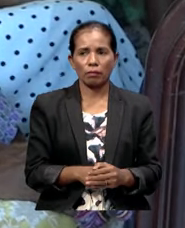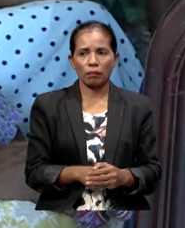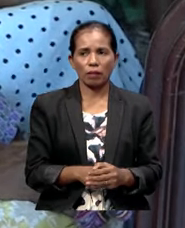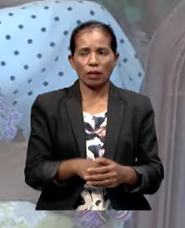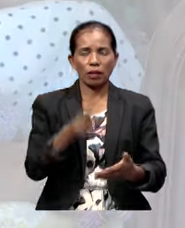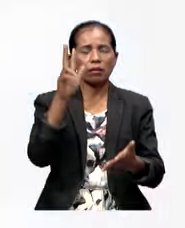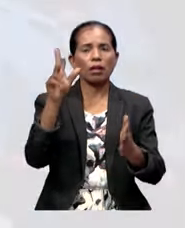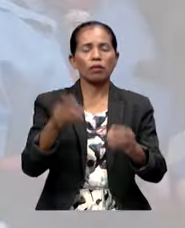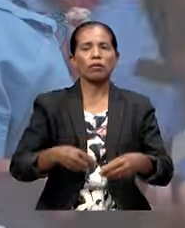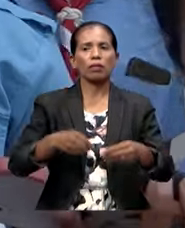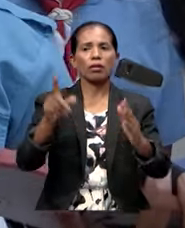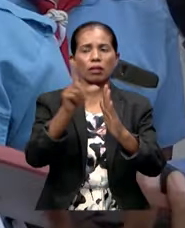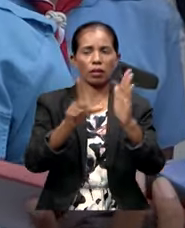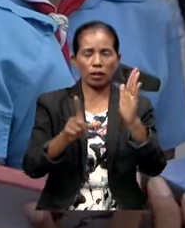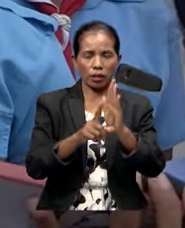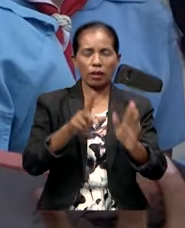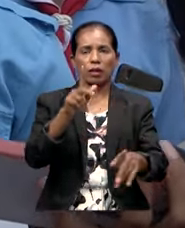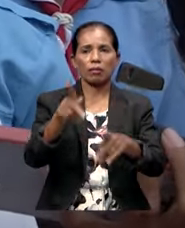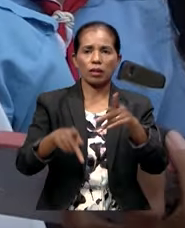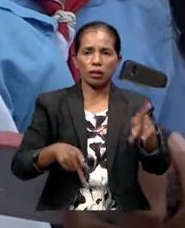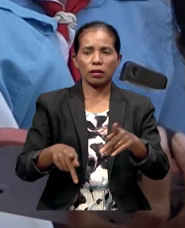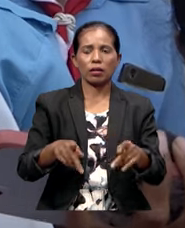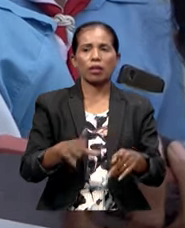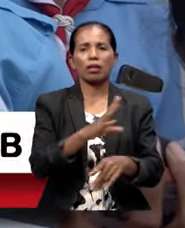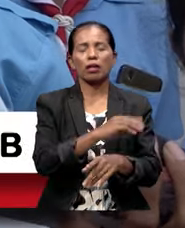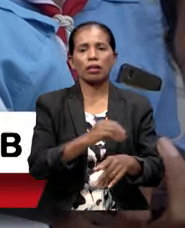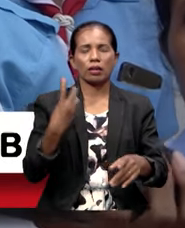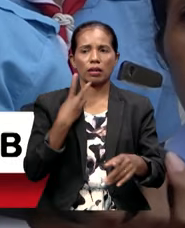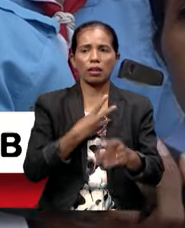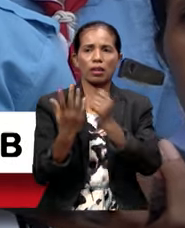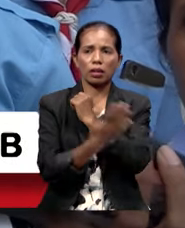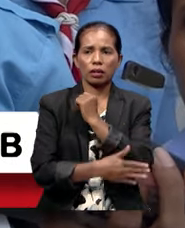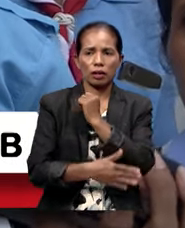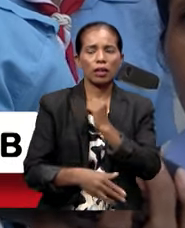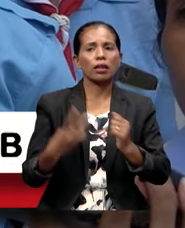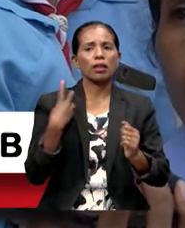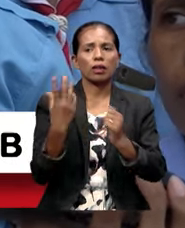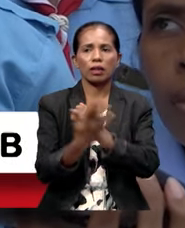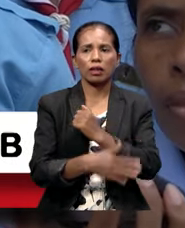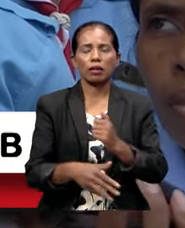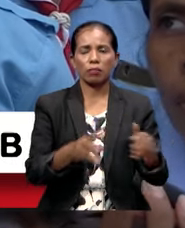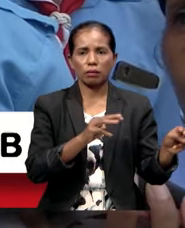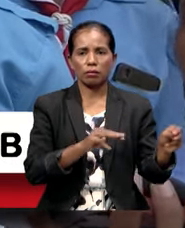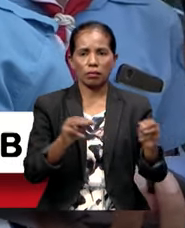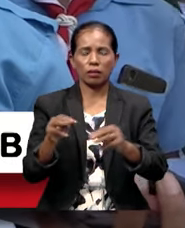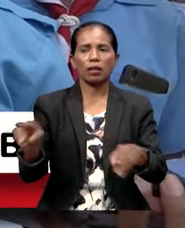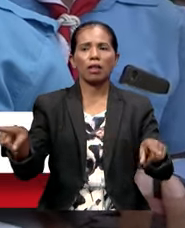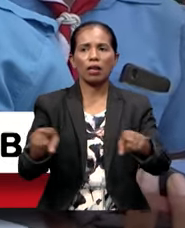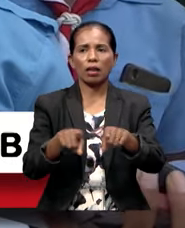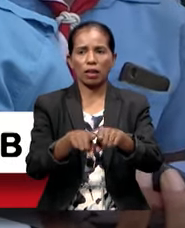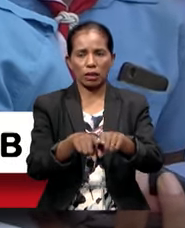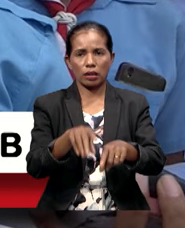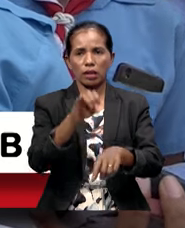legaliza a prostituição e a Itania Railaram. Iha itani railar nudar igrei nudar